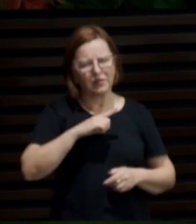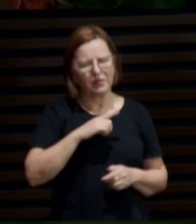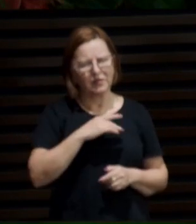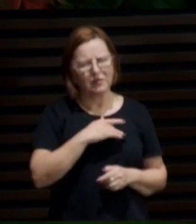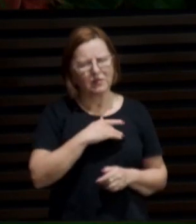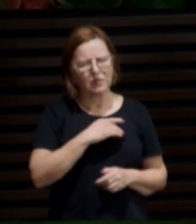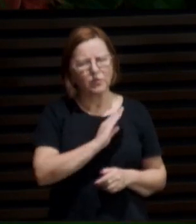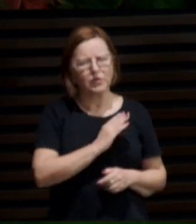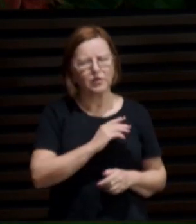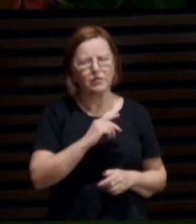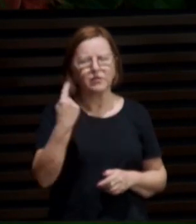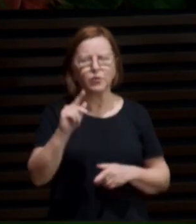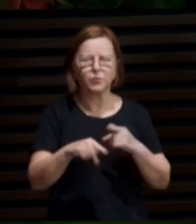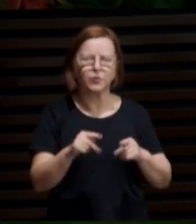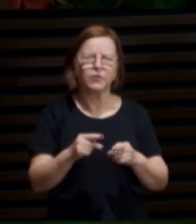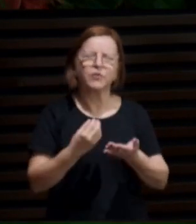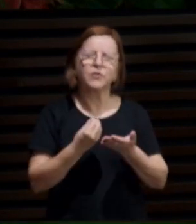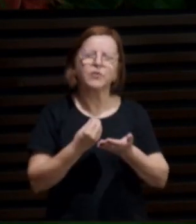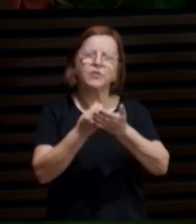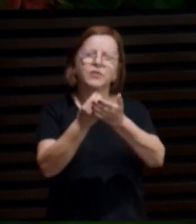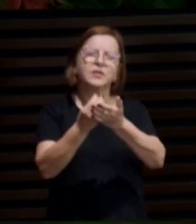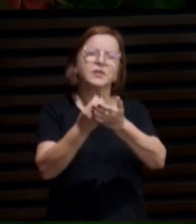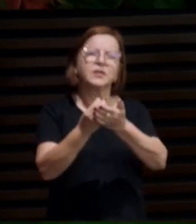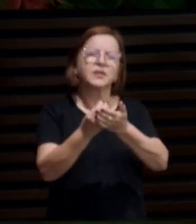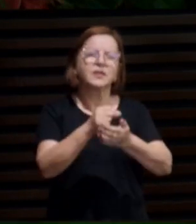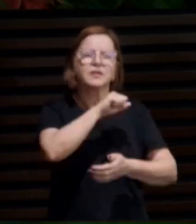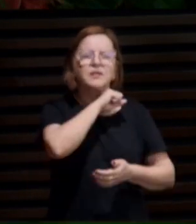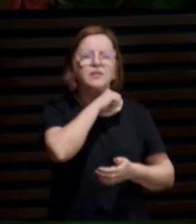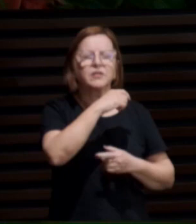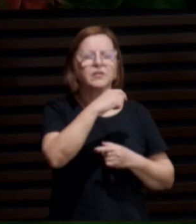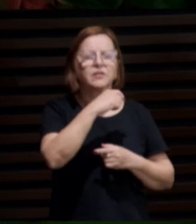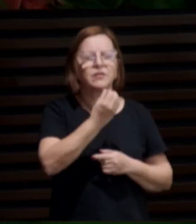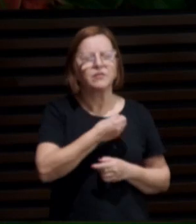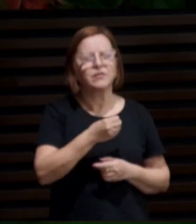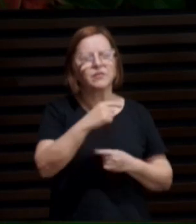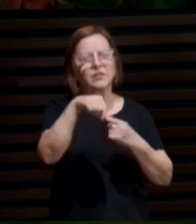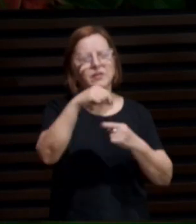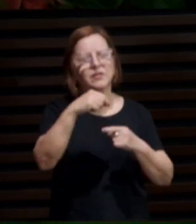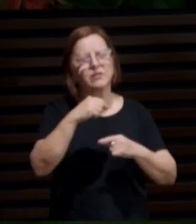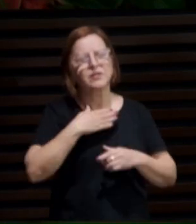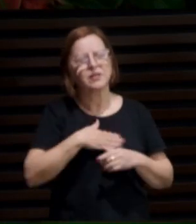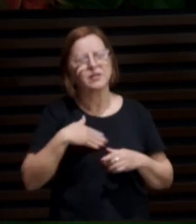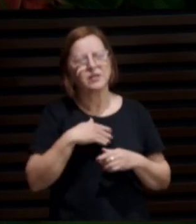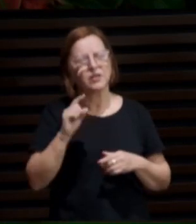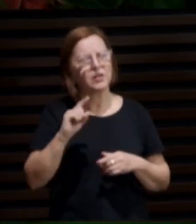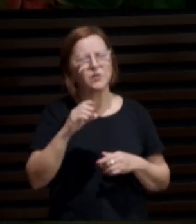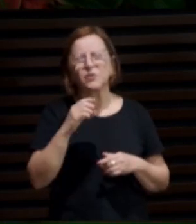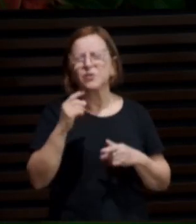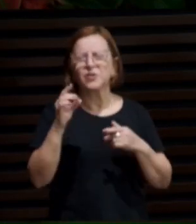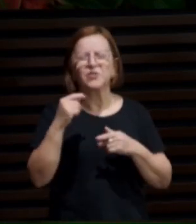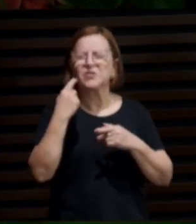oferecer como sacrifício vivo, santo e agradável, não só de lábios, mas de corpo inteiro, de alma,